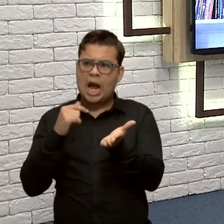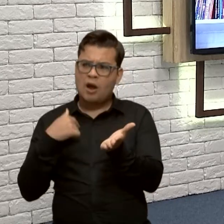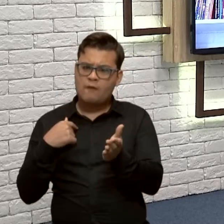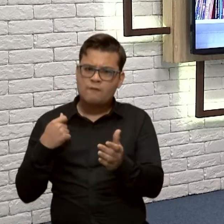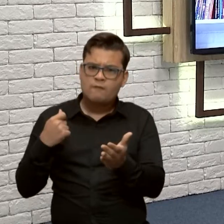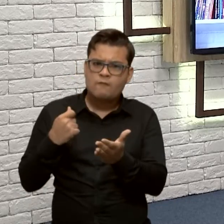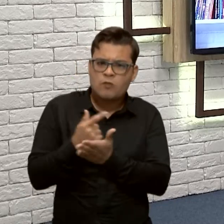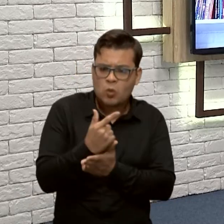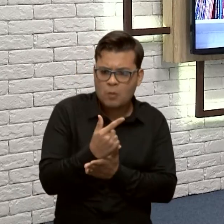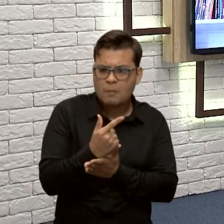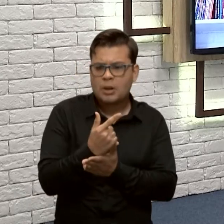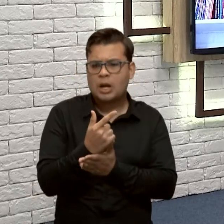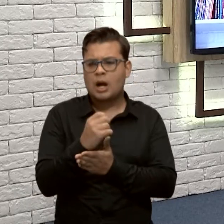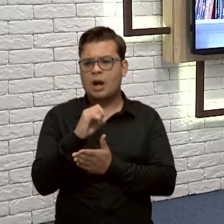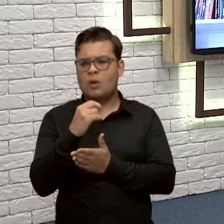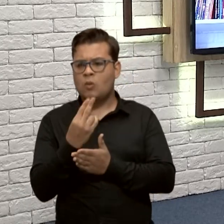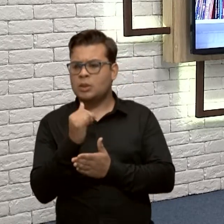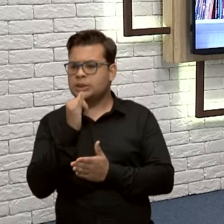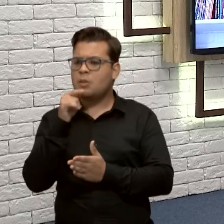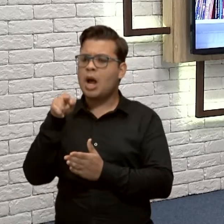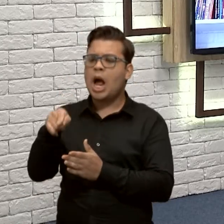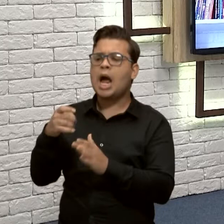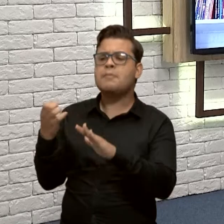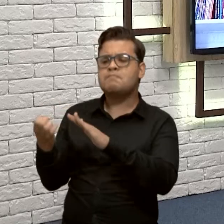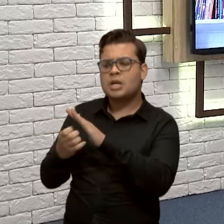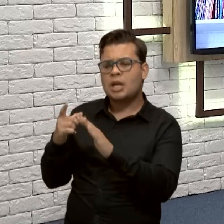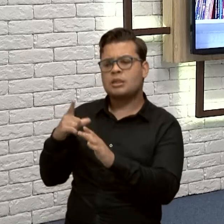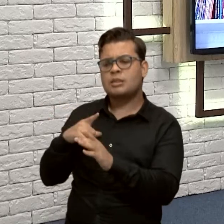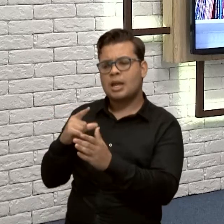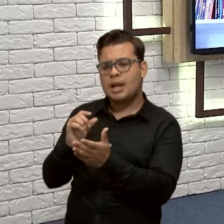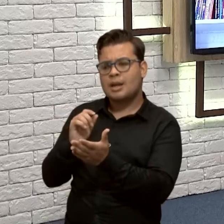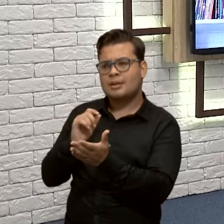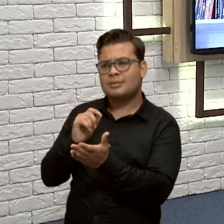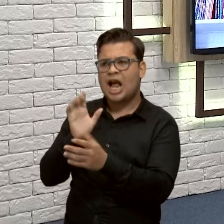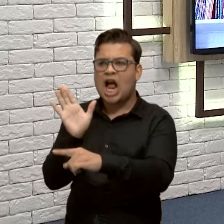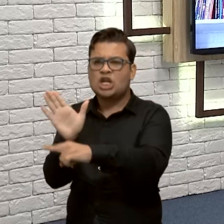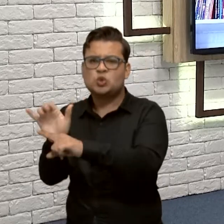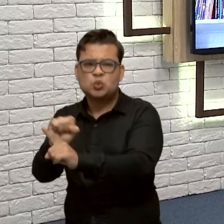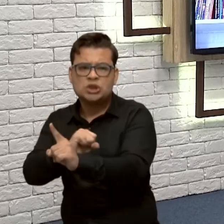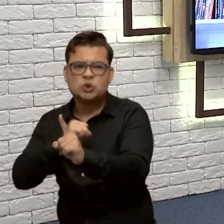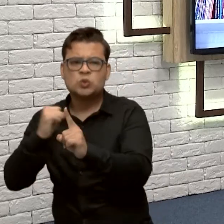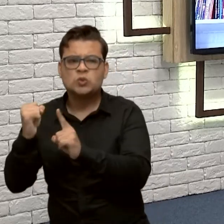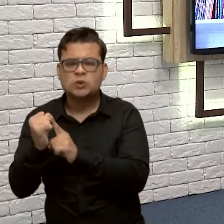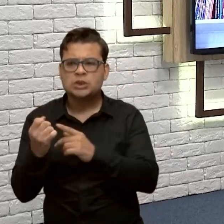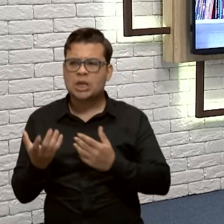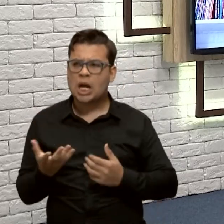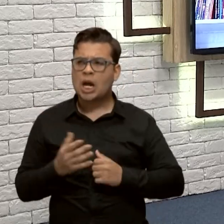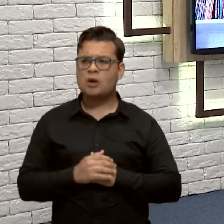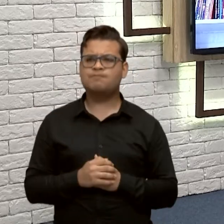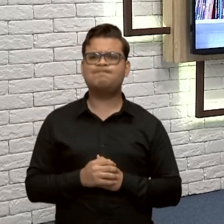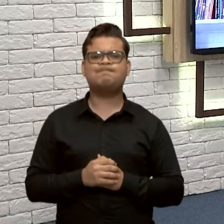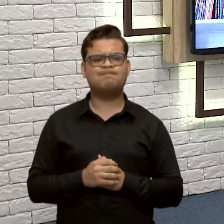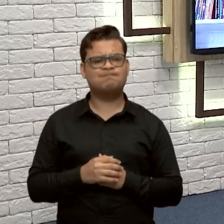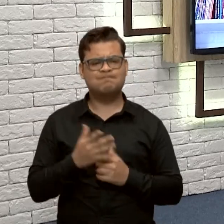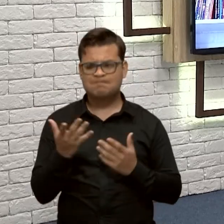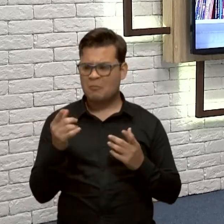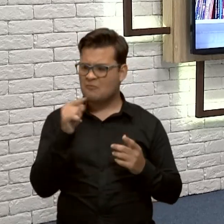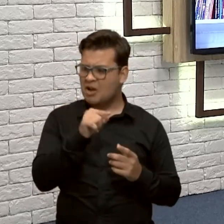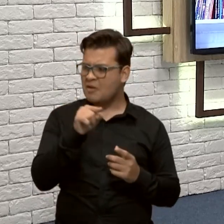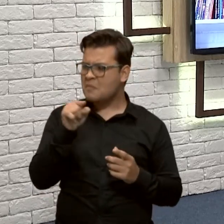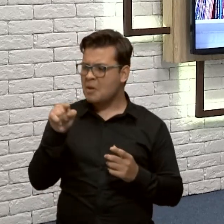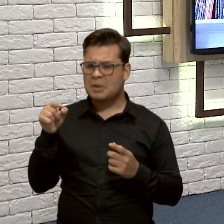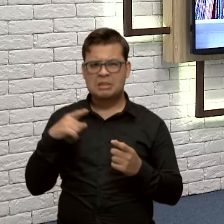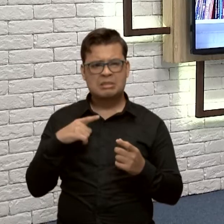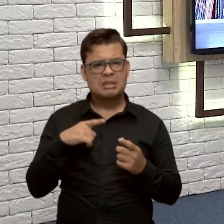cashback social também, acho que essa veia de preocupação social tem que ser muito levada em conta, né? O que hoje é principal